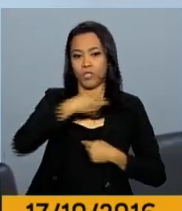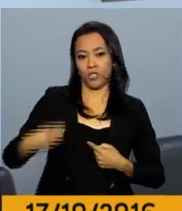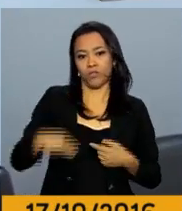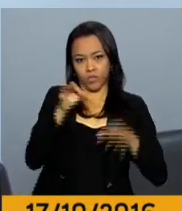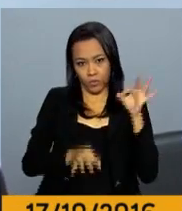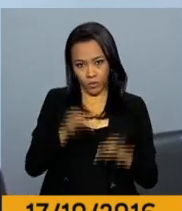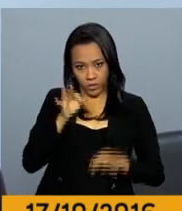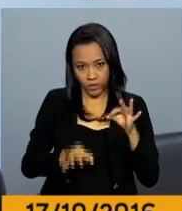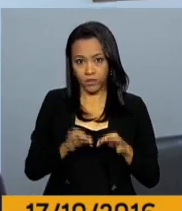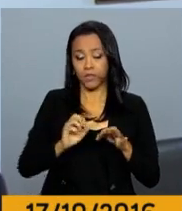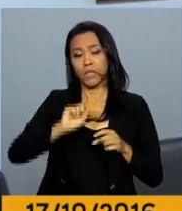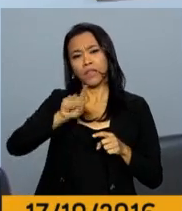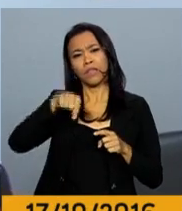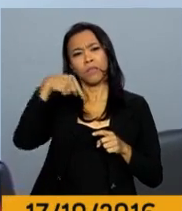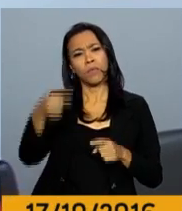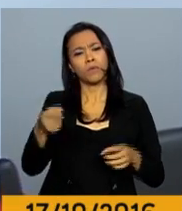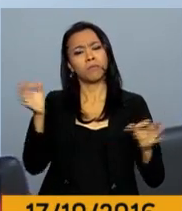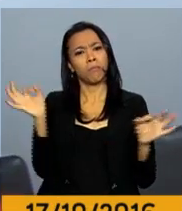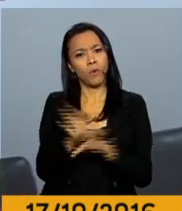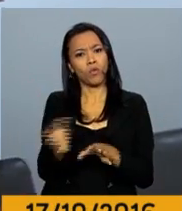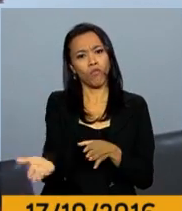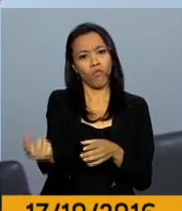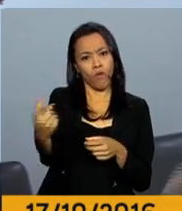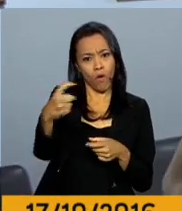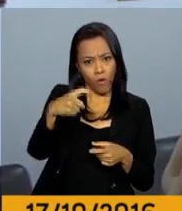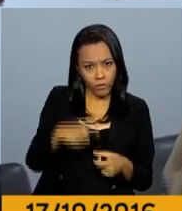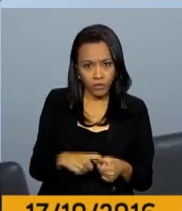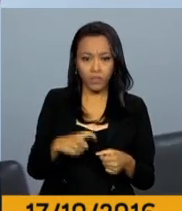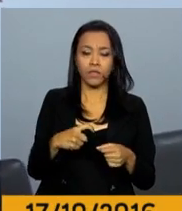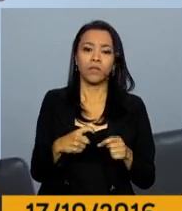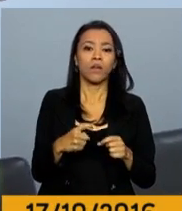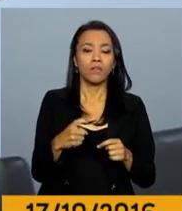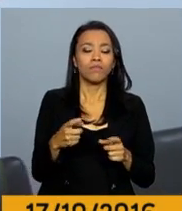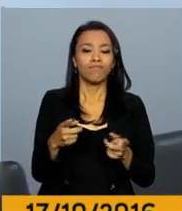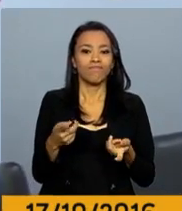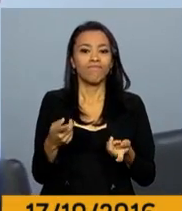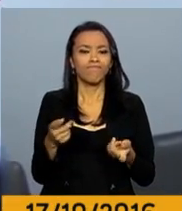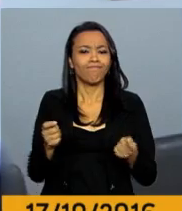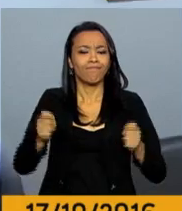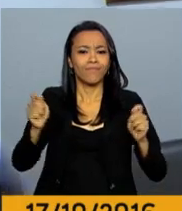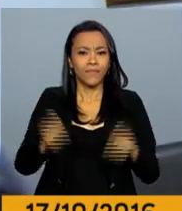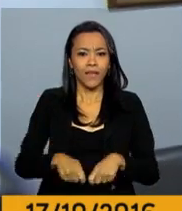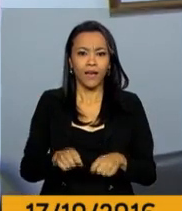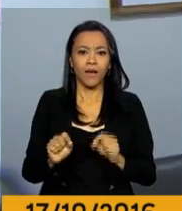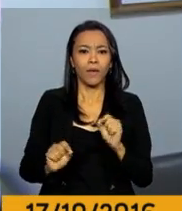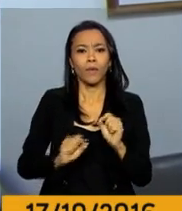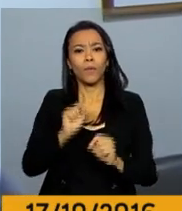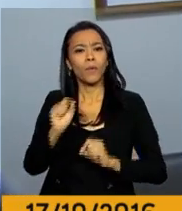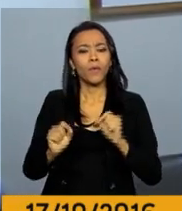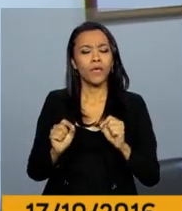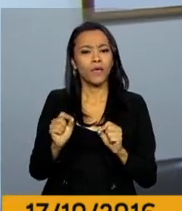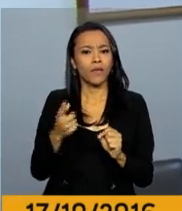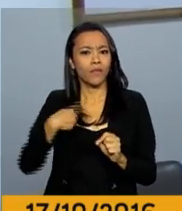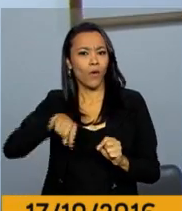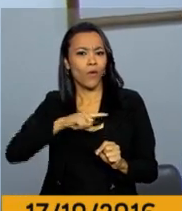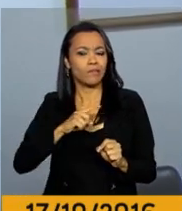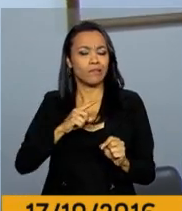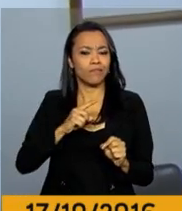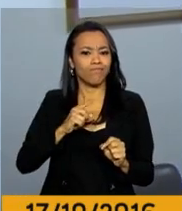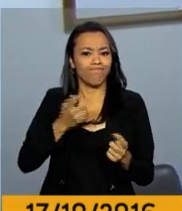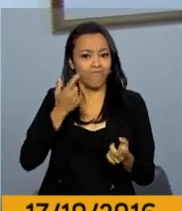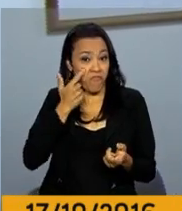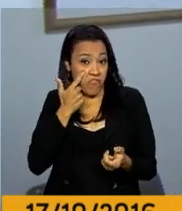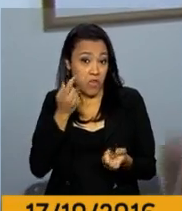e na volta a gente então terá já condições de ver naquilo que a gente vai poder ajudar o governo